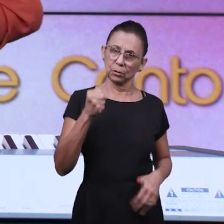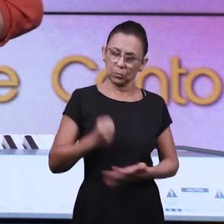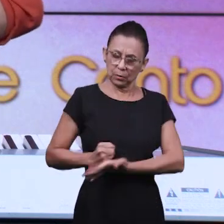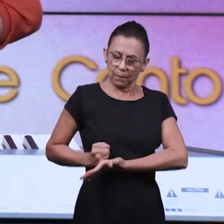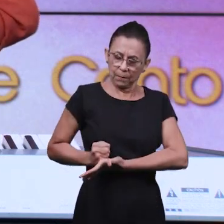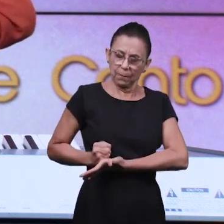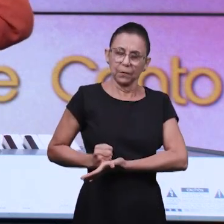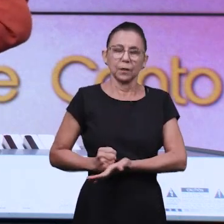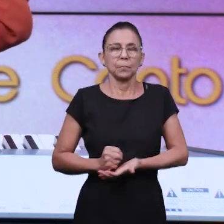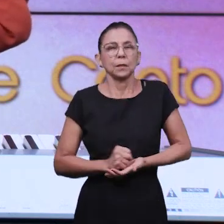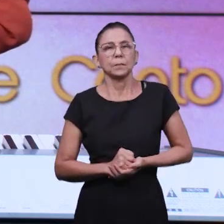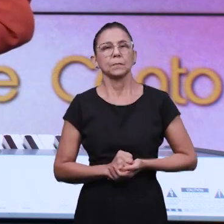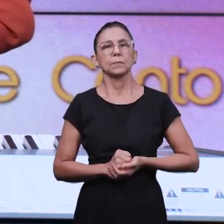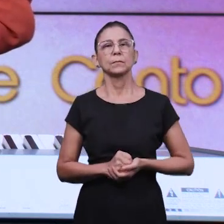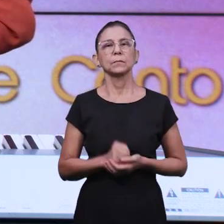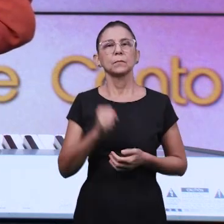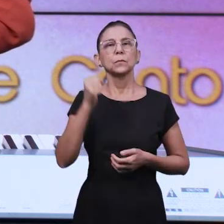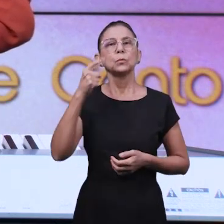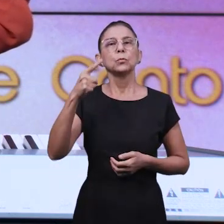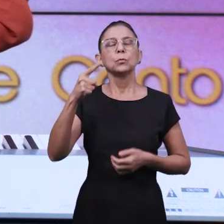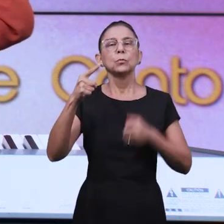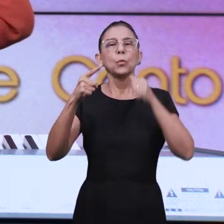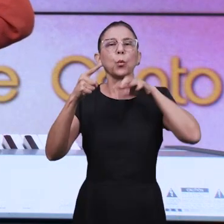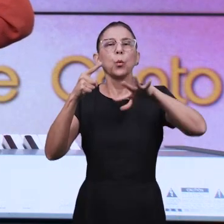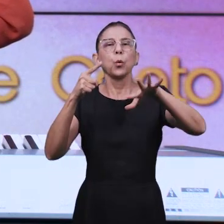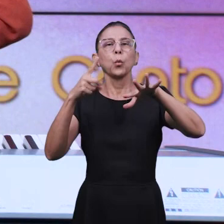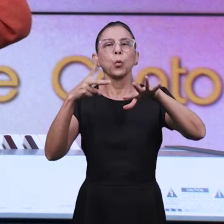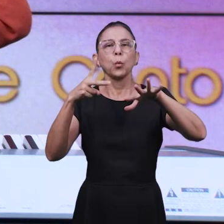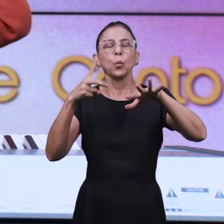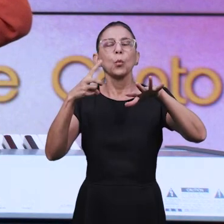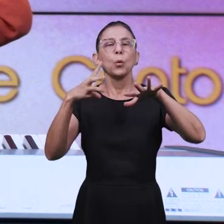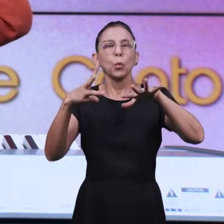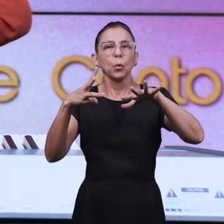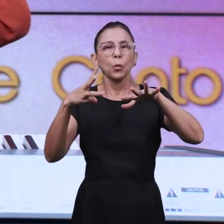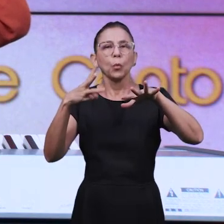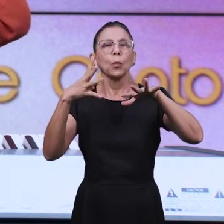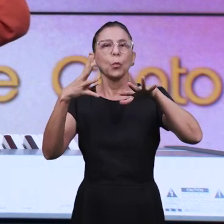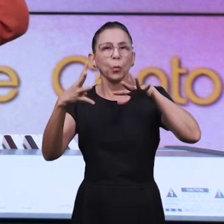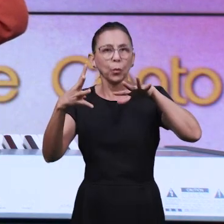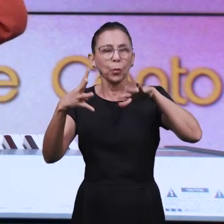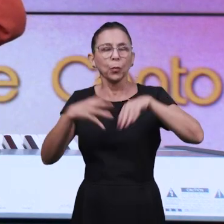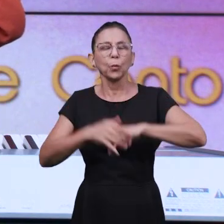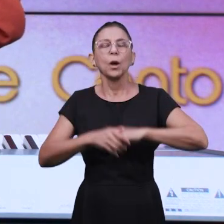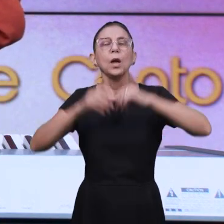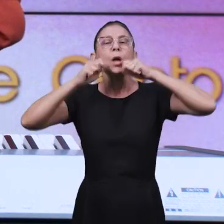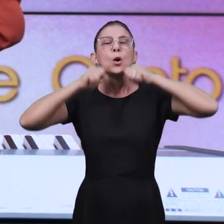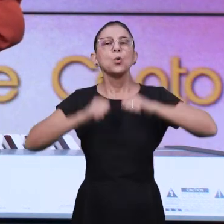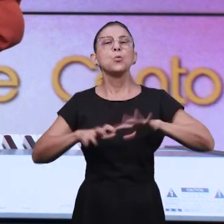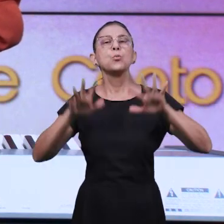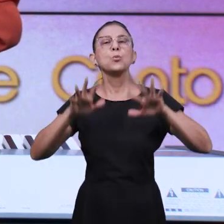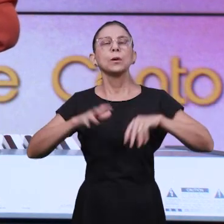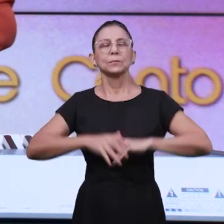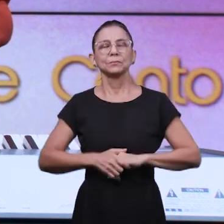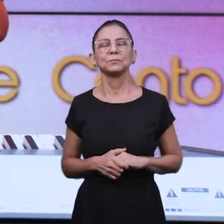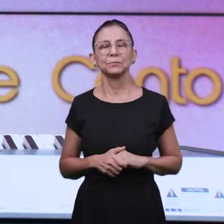início da produção do nosso som. Soltou 1, 2, 3, 4.